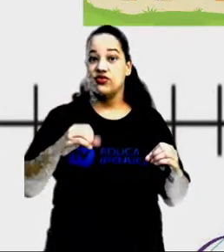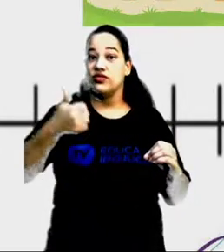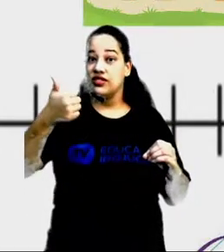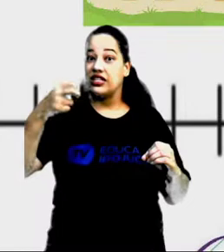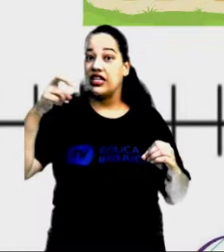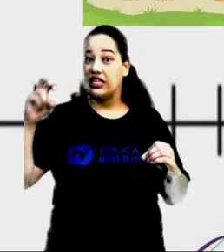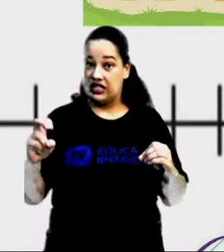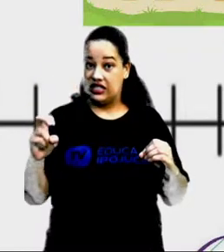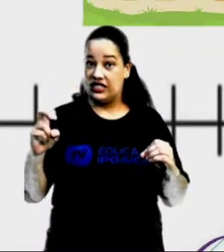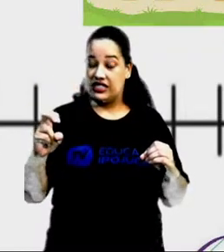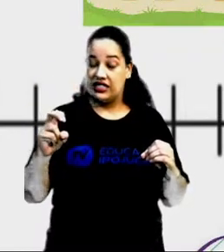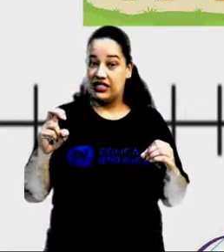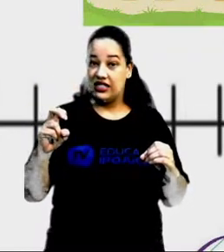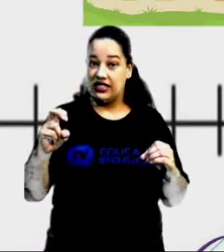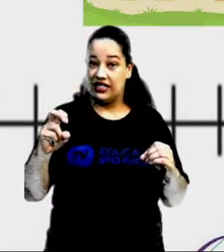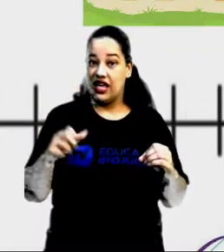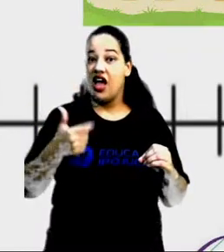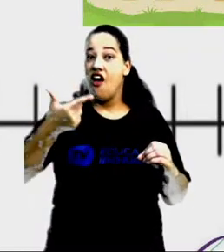15,